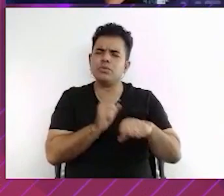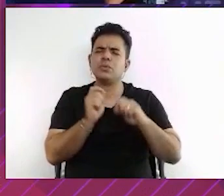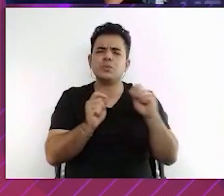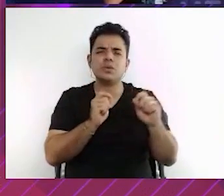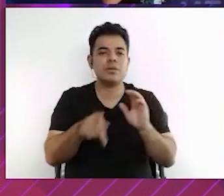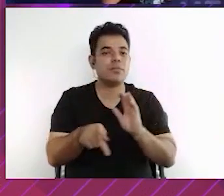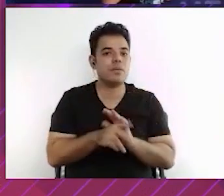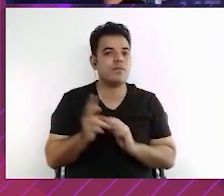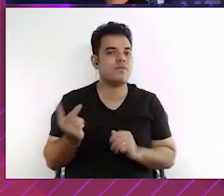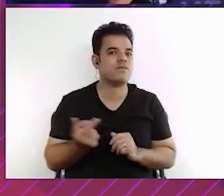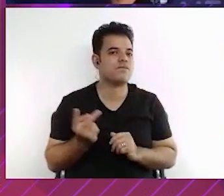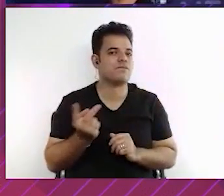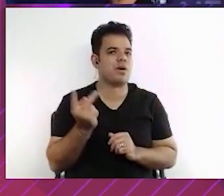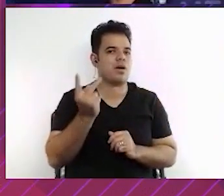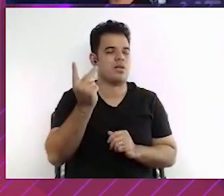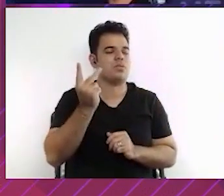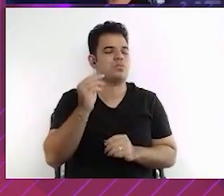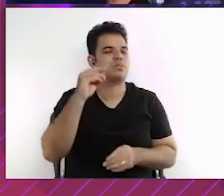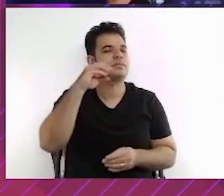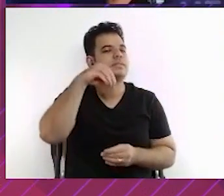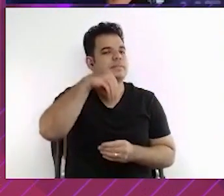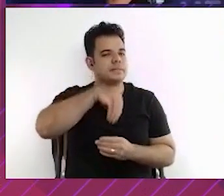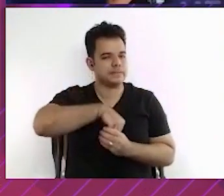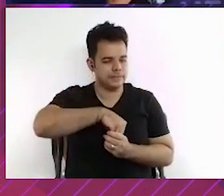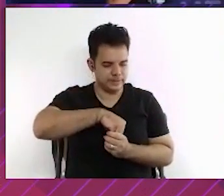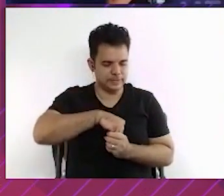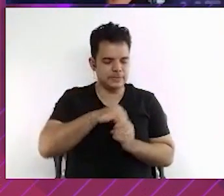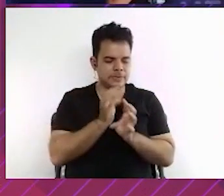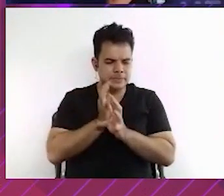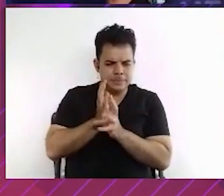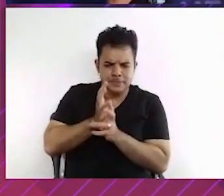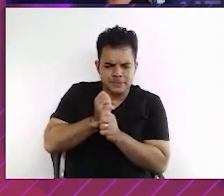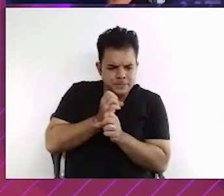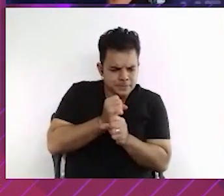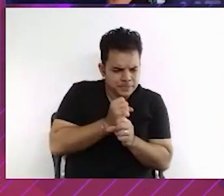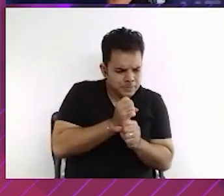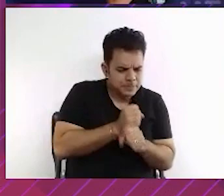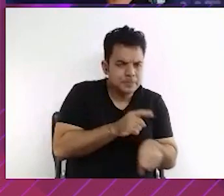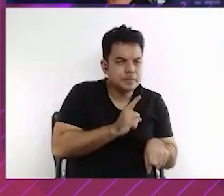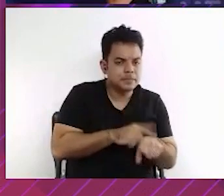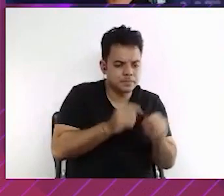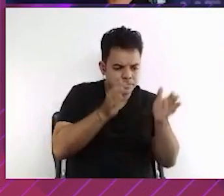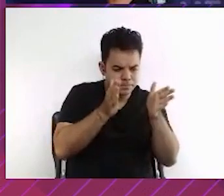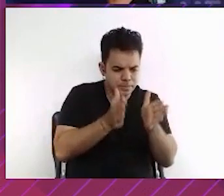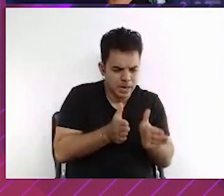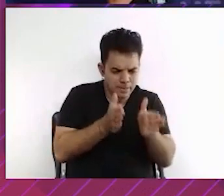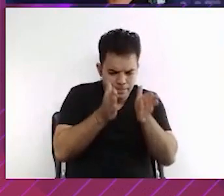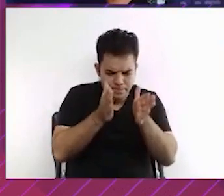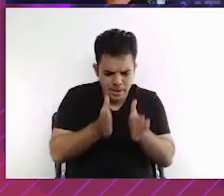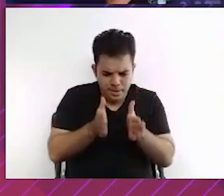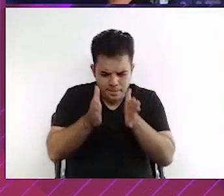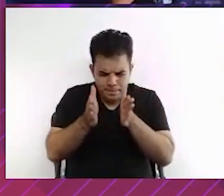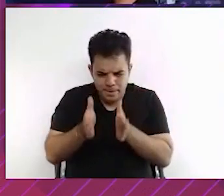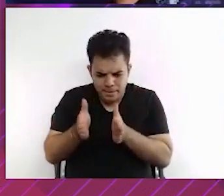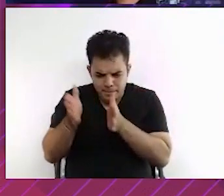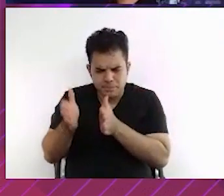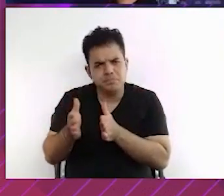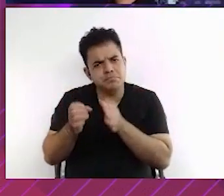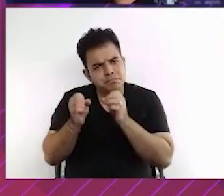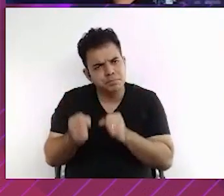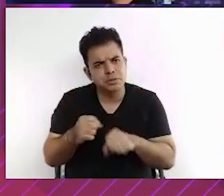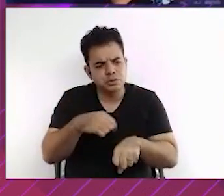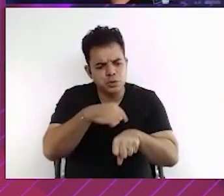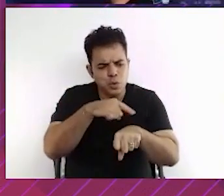valores quantitativos em um período, uma frequência de tempo, que pode ser por